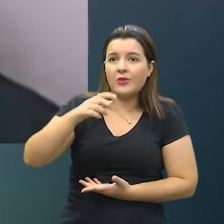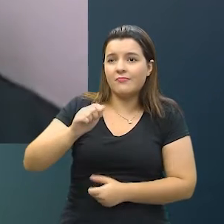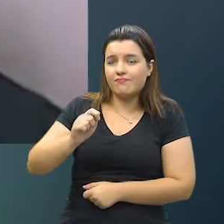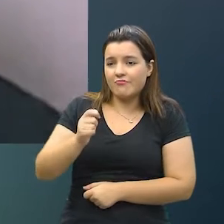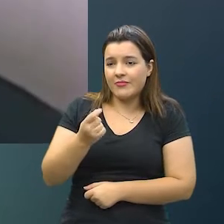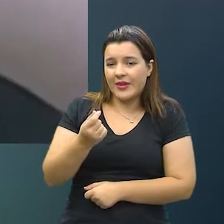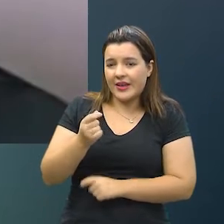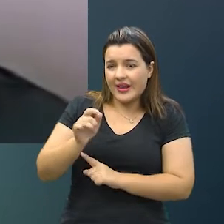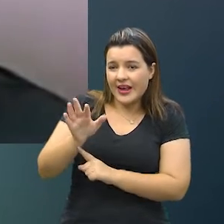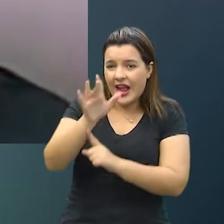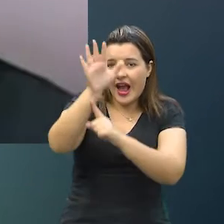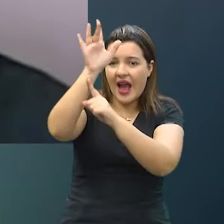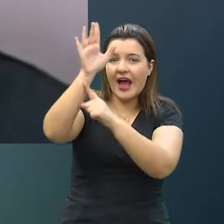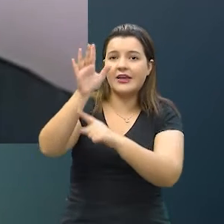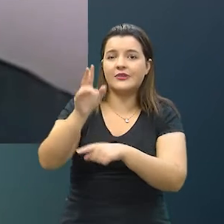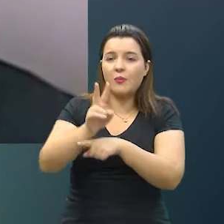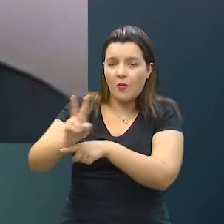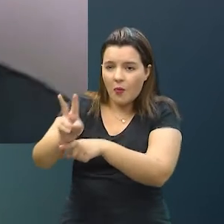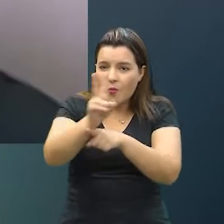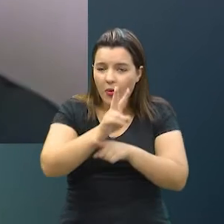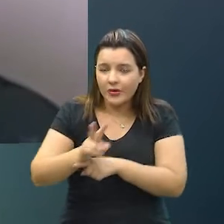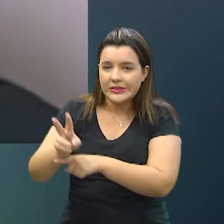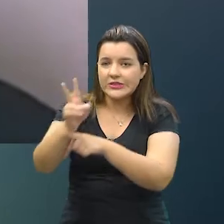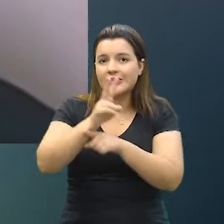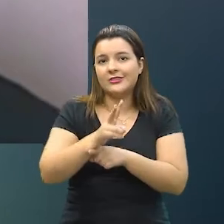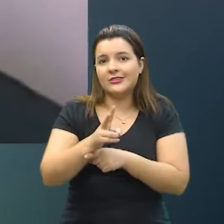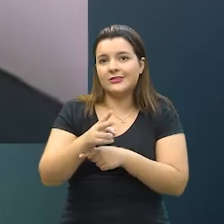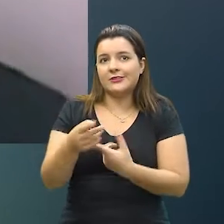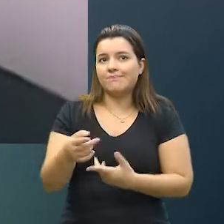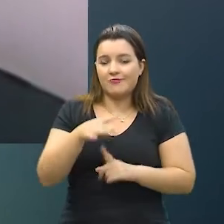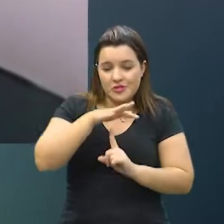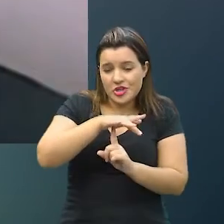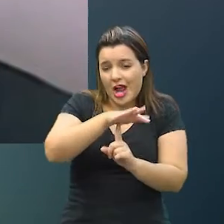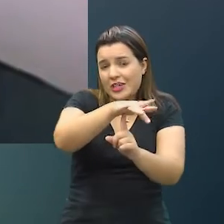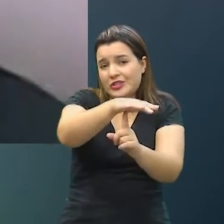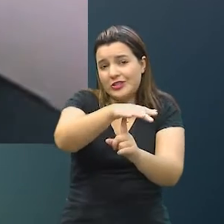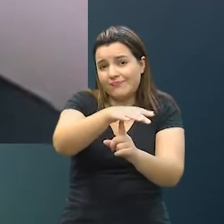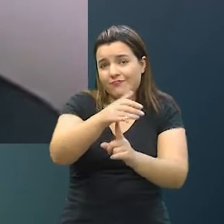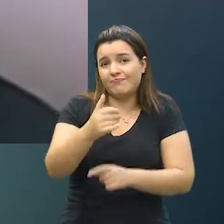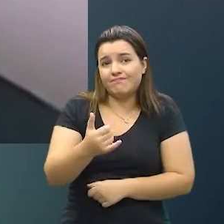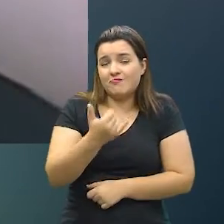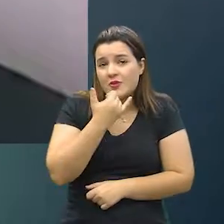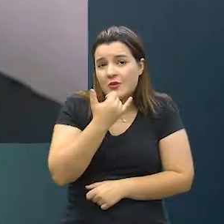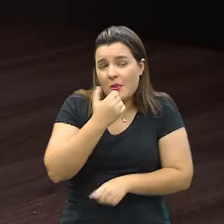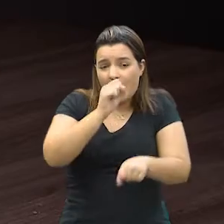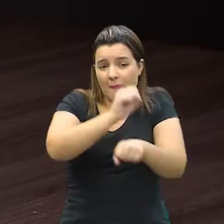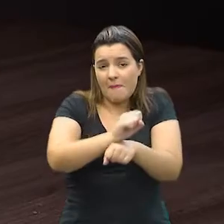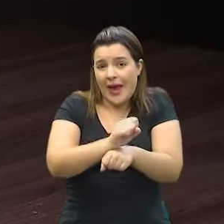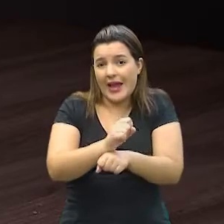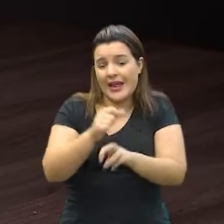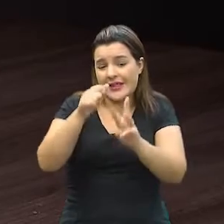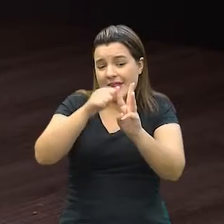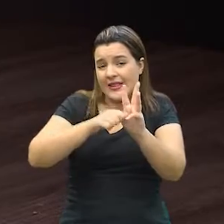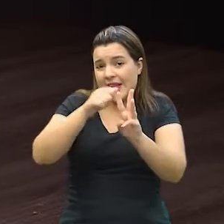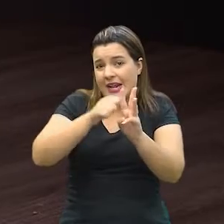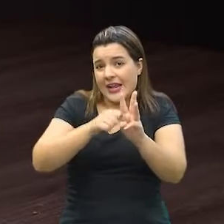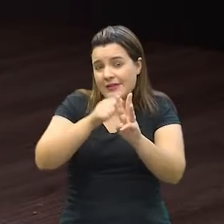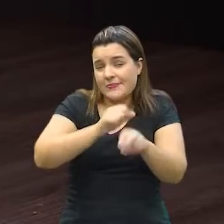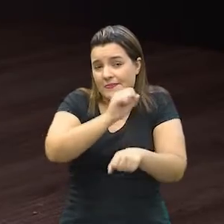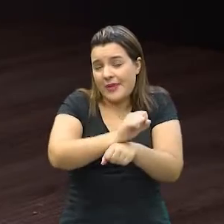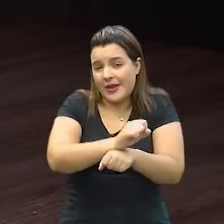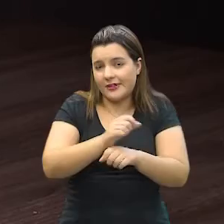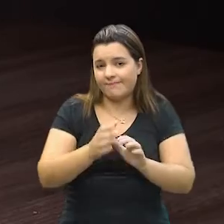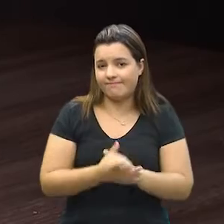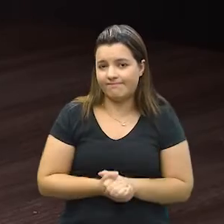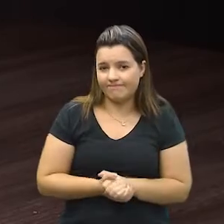portaria, zeladoria, entre outros serviços. Então, eu vou ter que suspender o seu contrato durante 3 meses. Nossa, então para quem está em casa